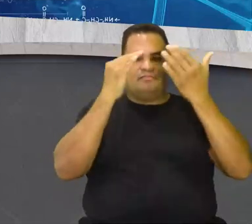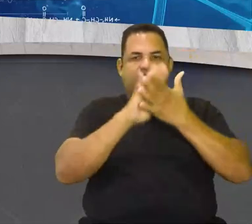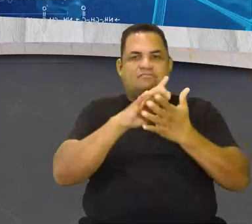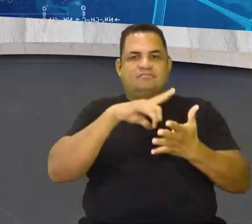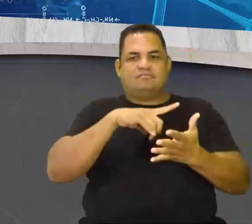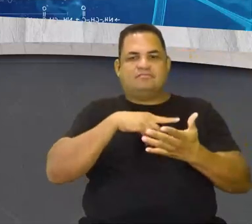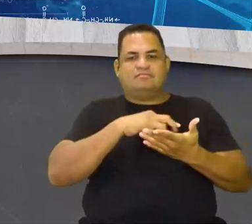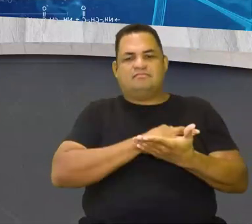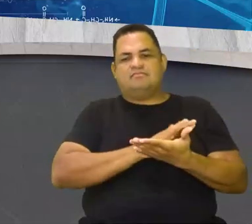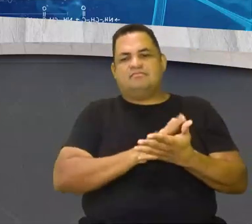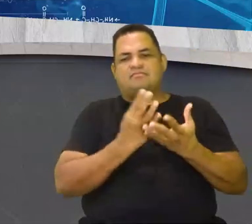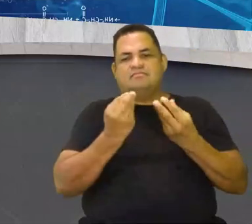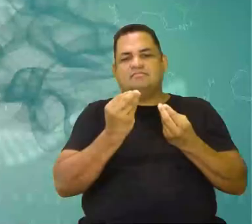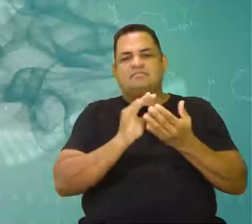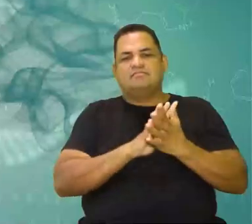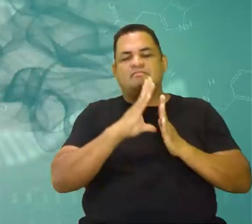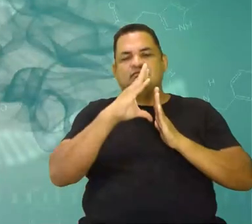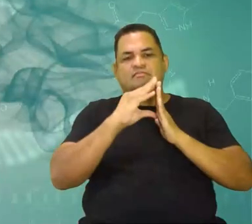muito conteúdo. Vamos lá, então?